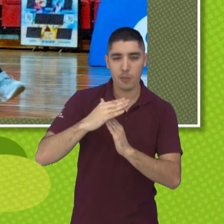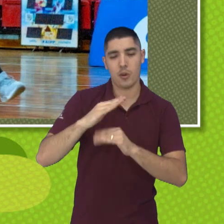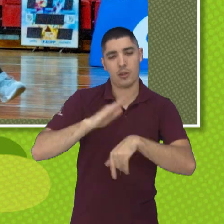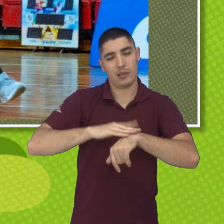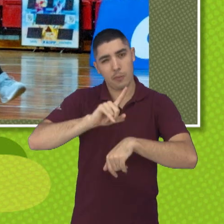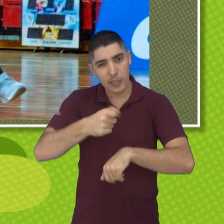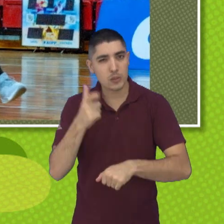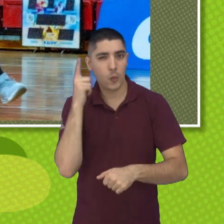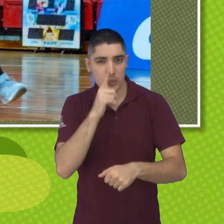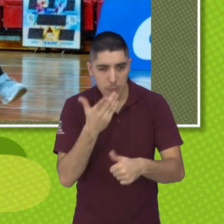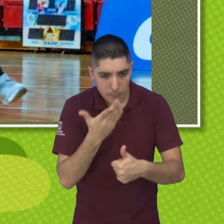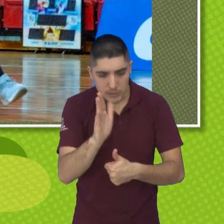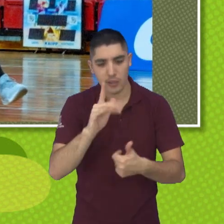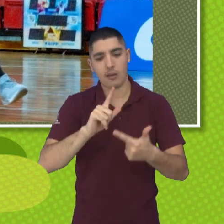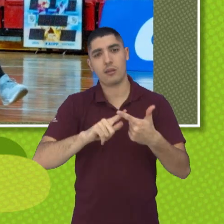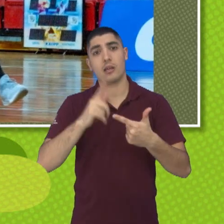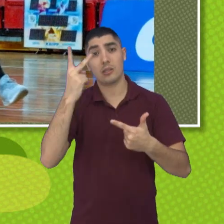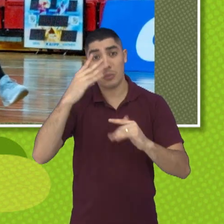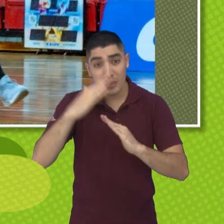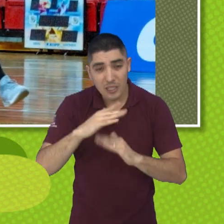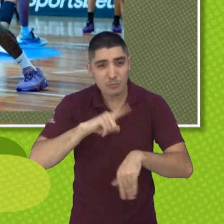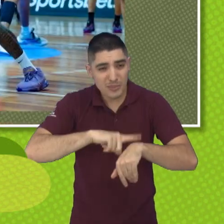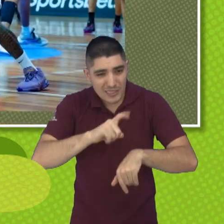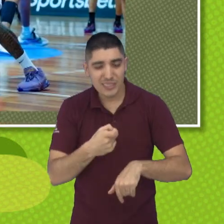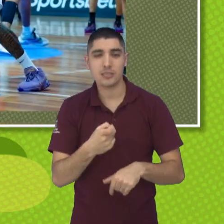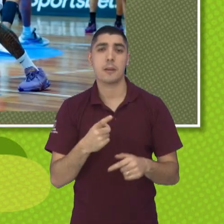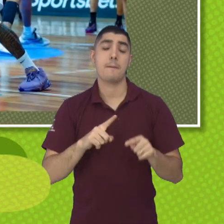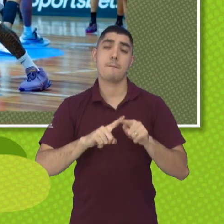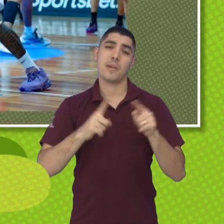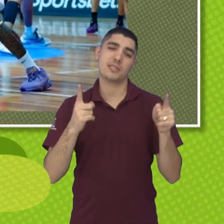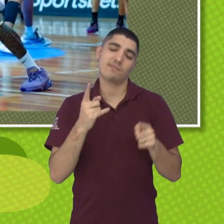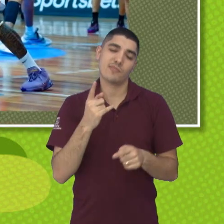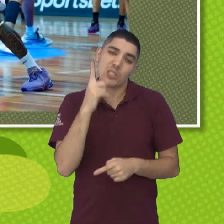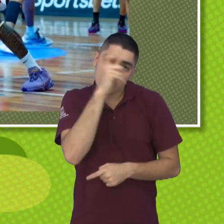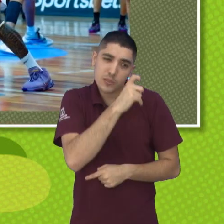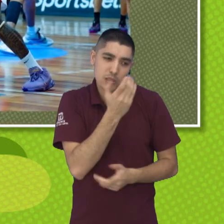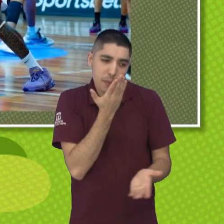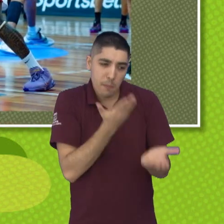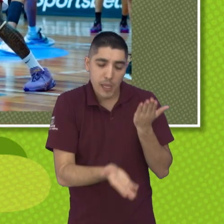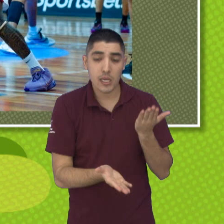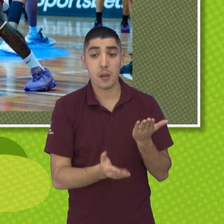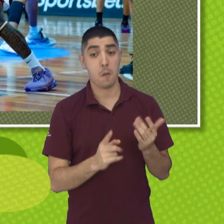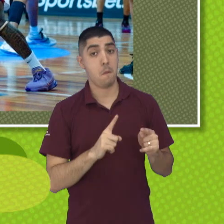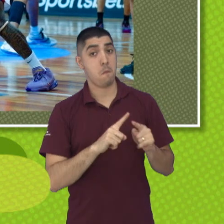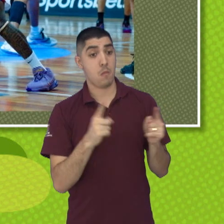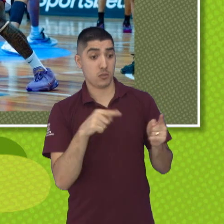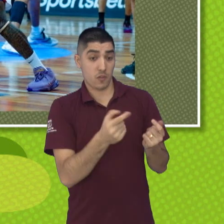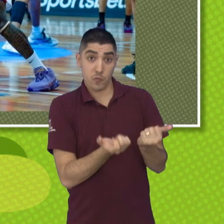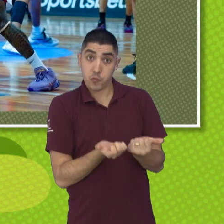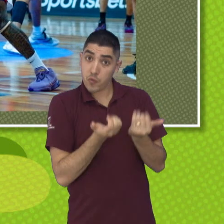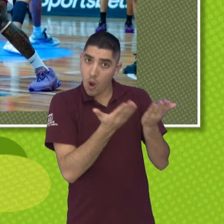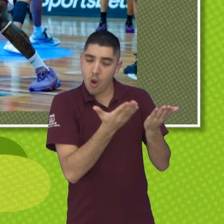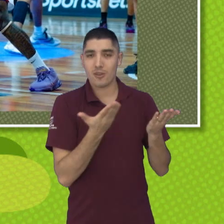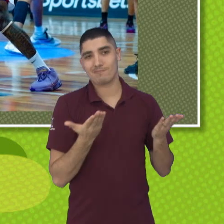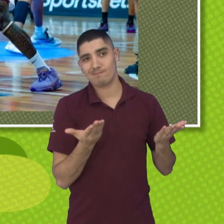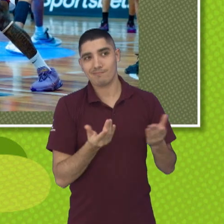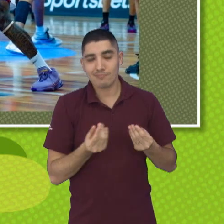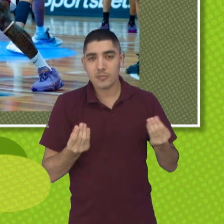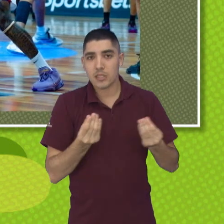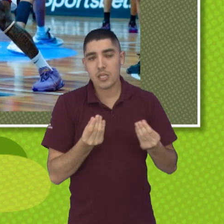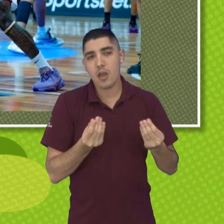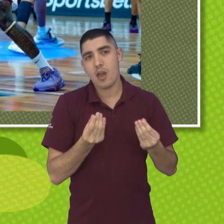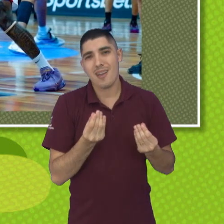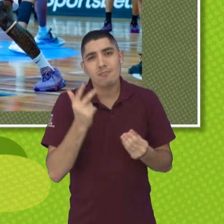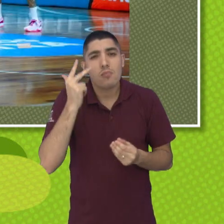apenas. É complicado porque é mais uma derrota, né? Mas essas derrotas fora de casa mostram que